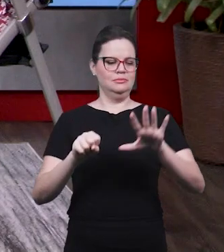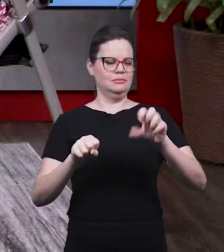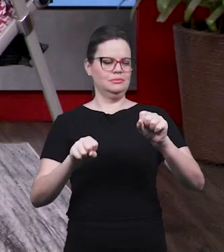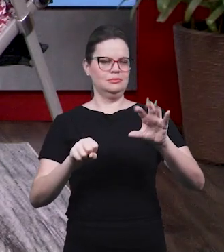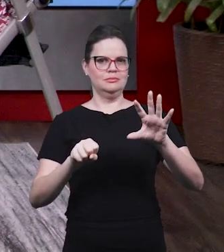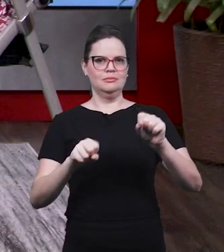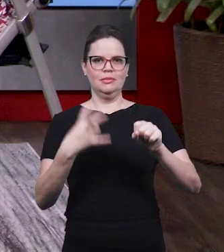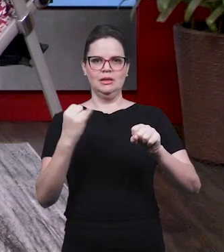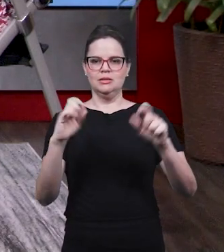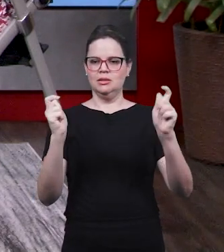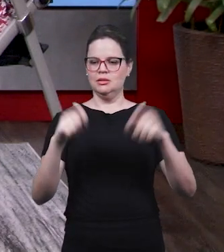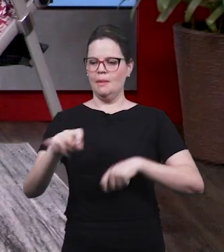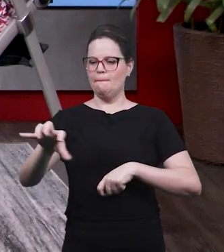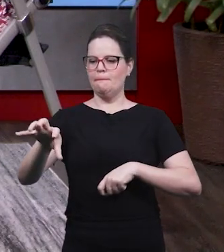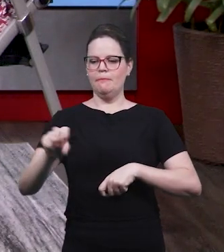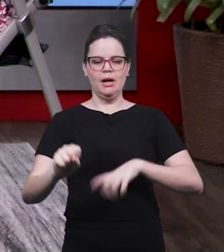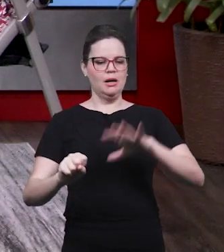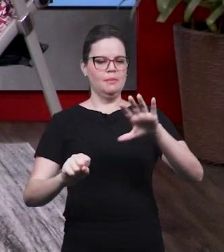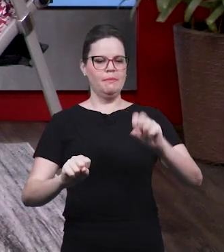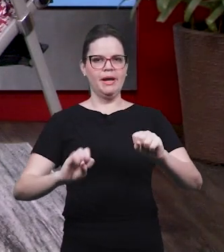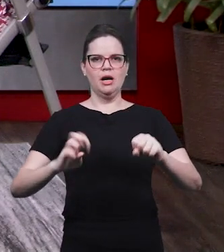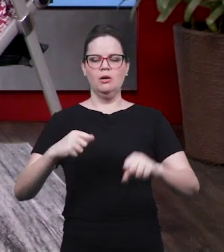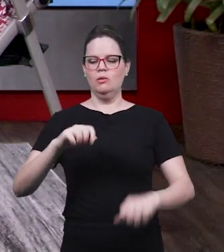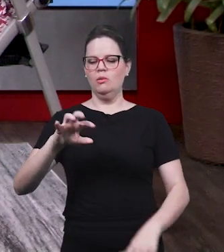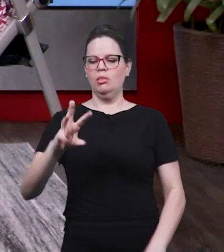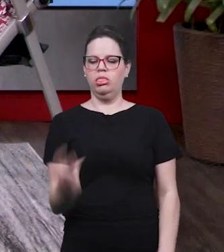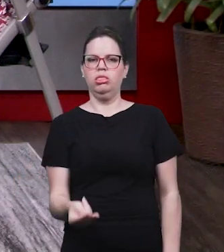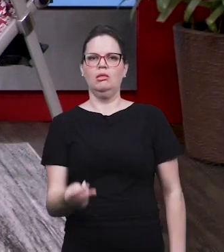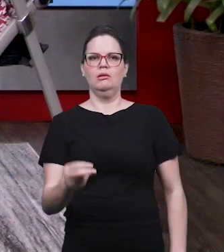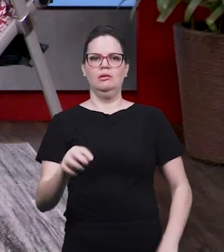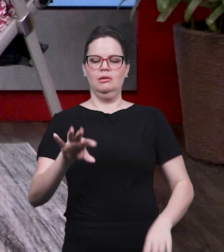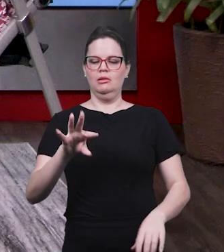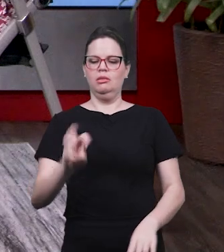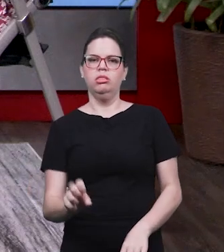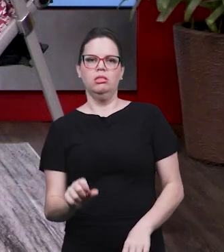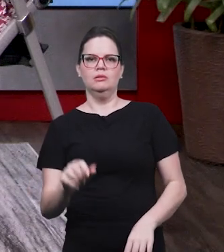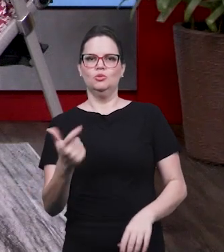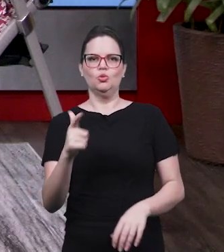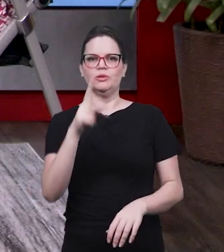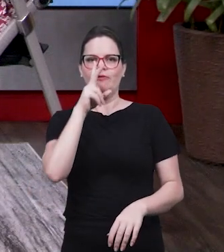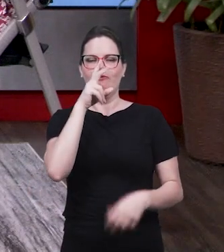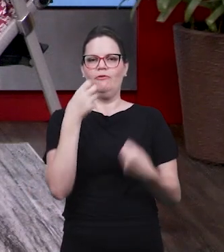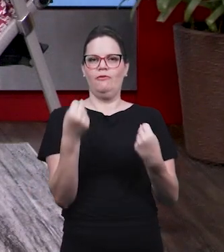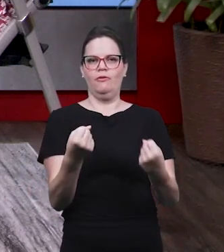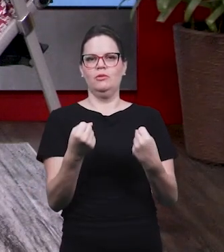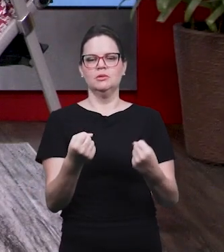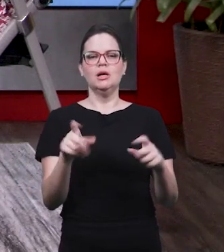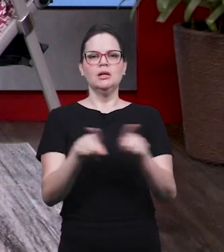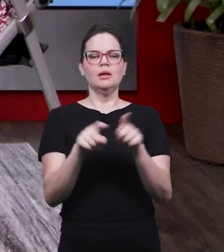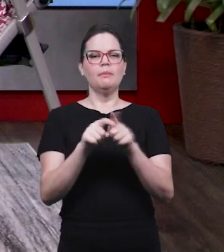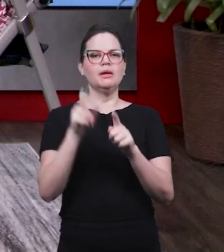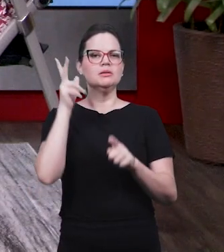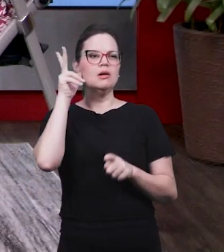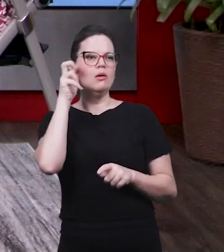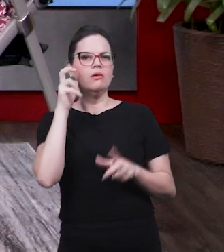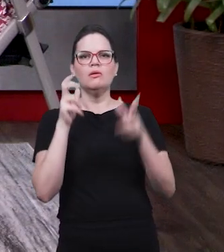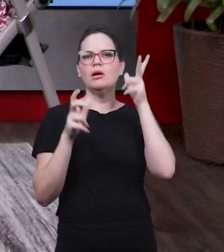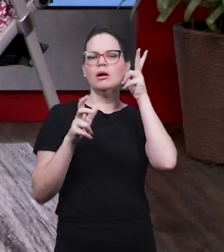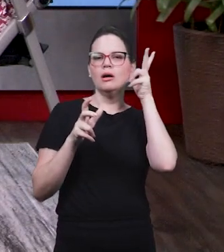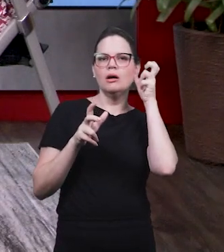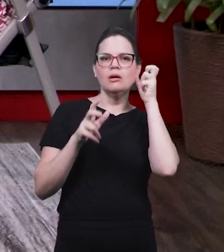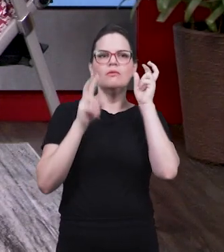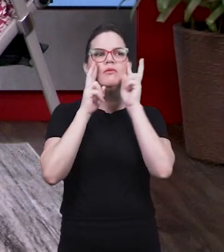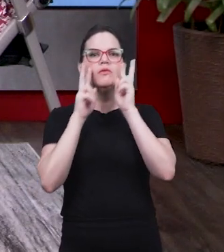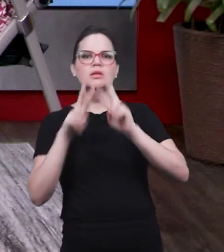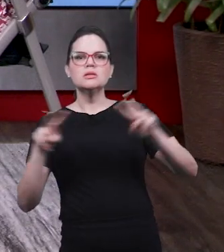ela explora ali o ambiente, né? Se ela consegue, como são os sentidos dela, né? Então,